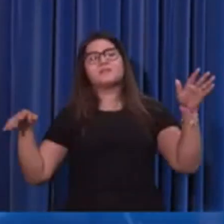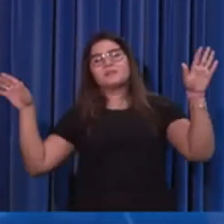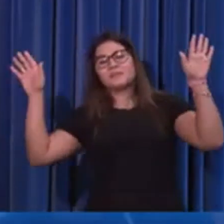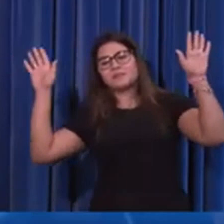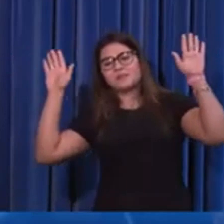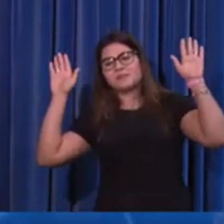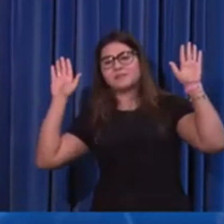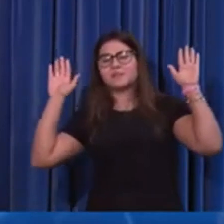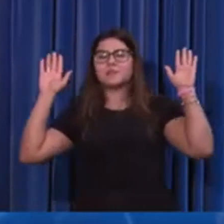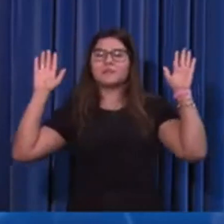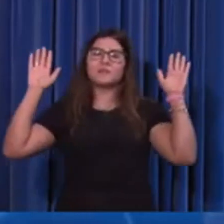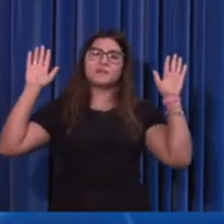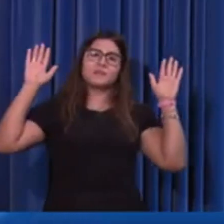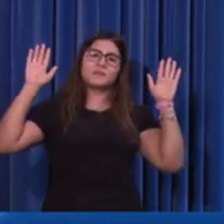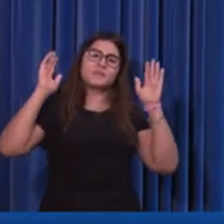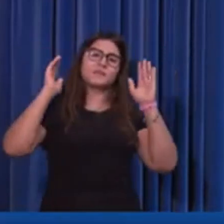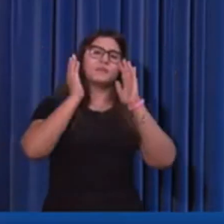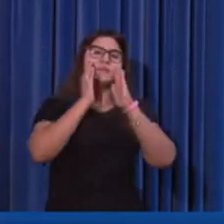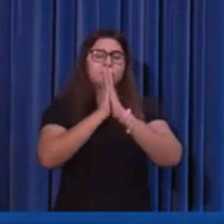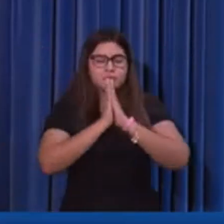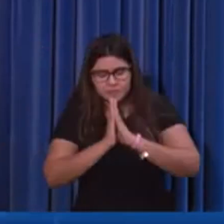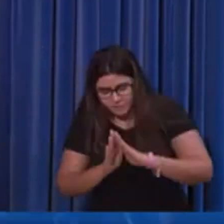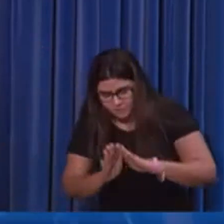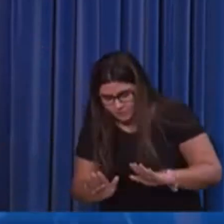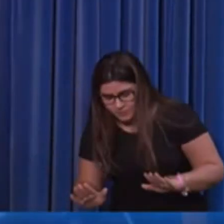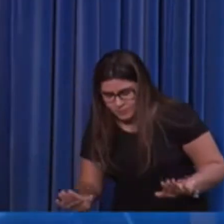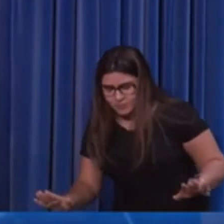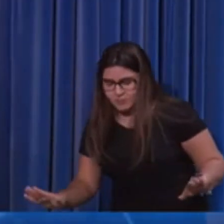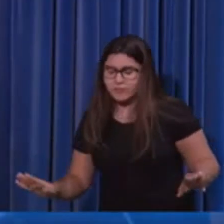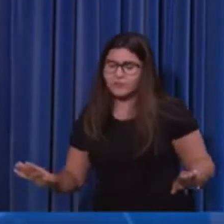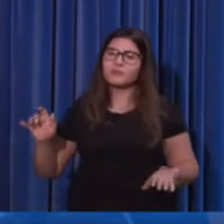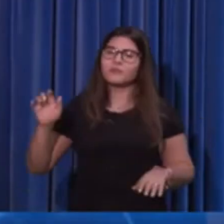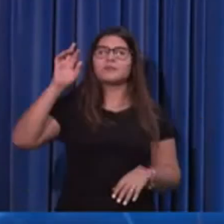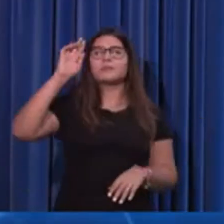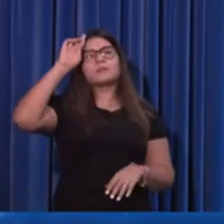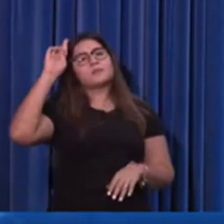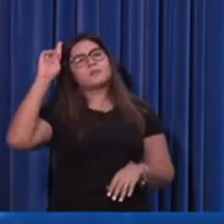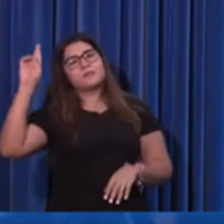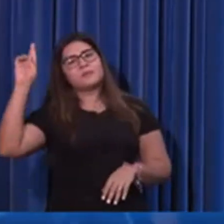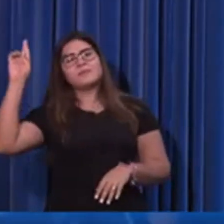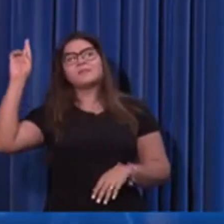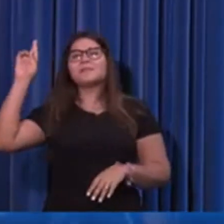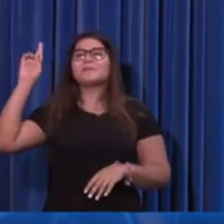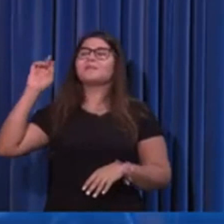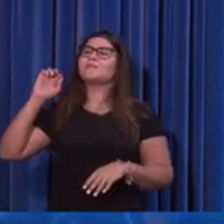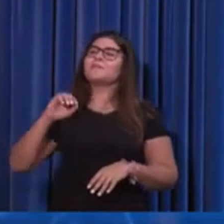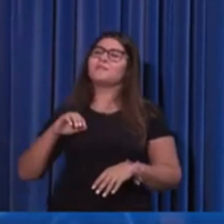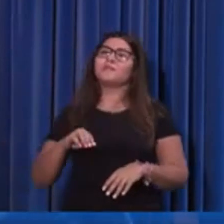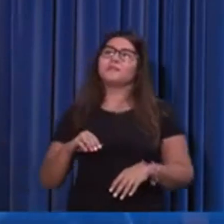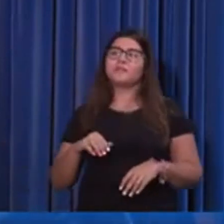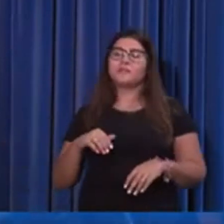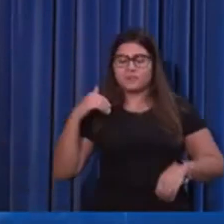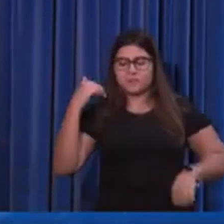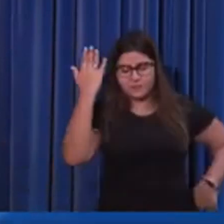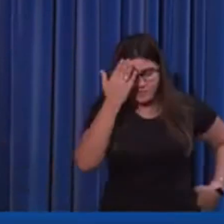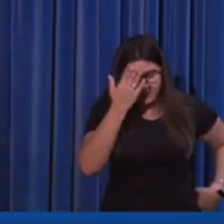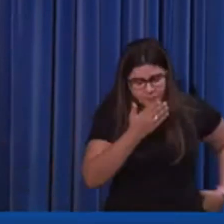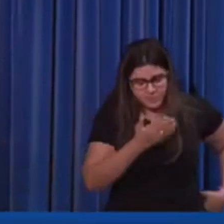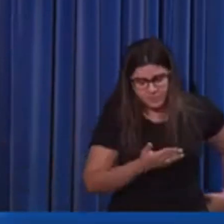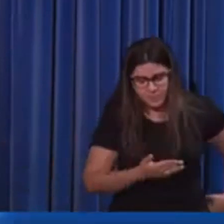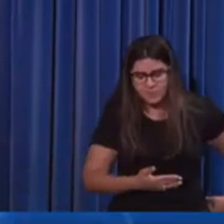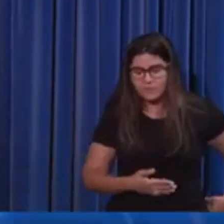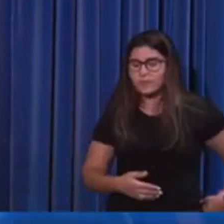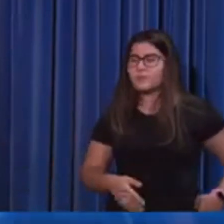Levantamos nossas mãos, te adoramos, ó Senhor, dignas de